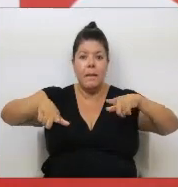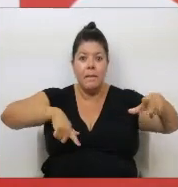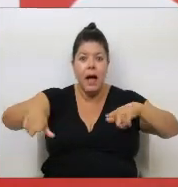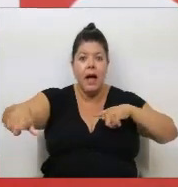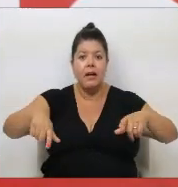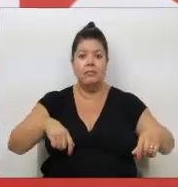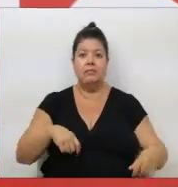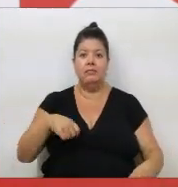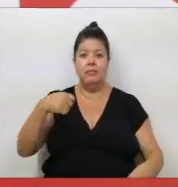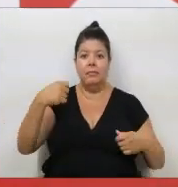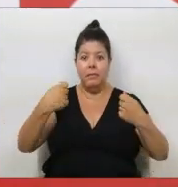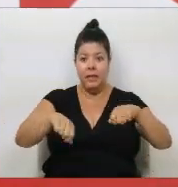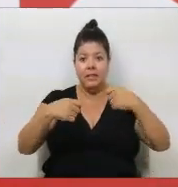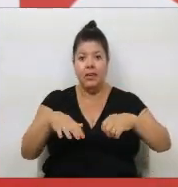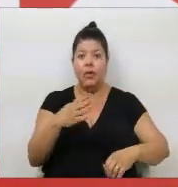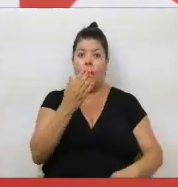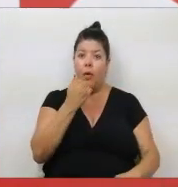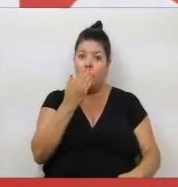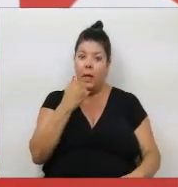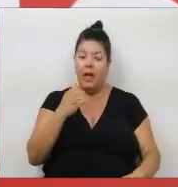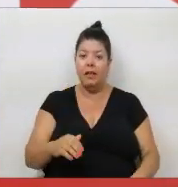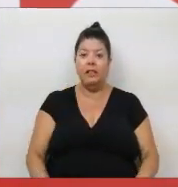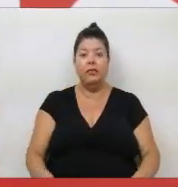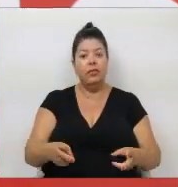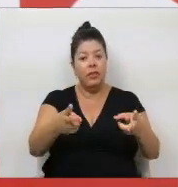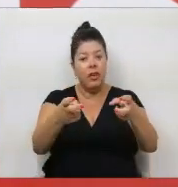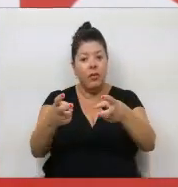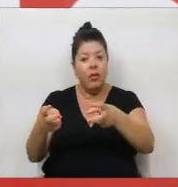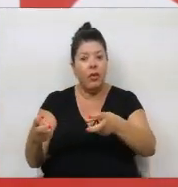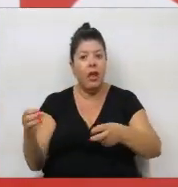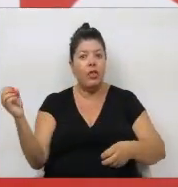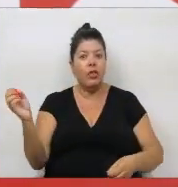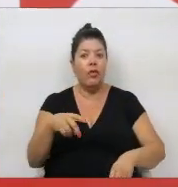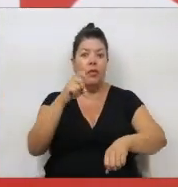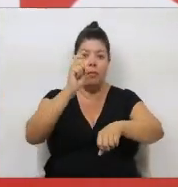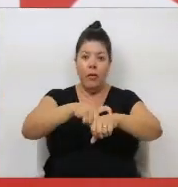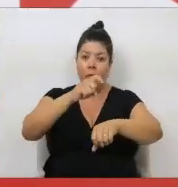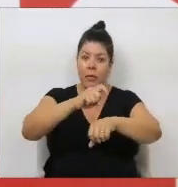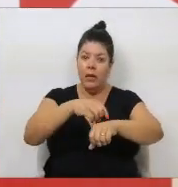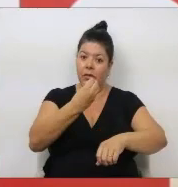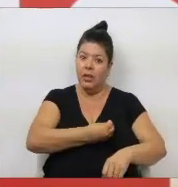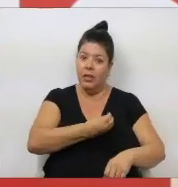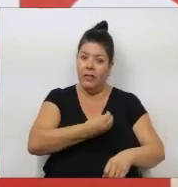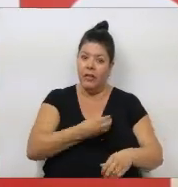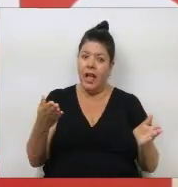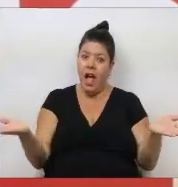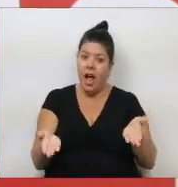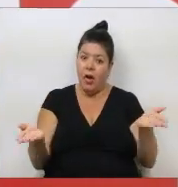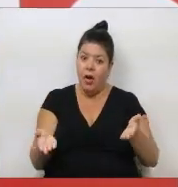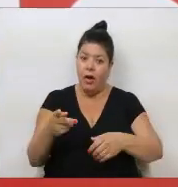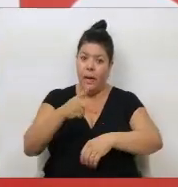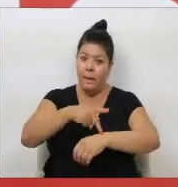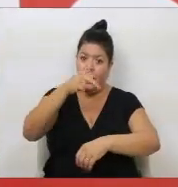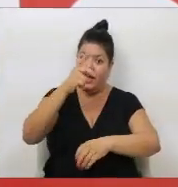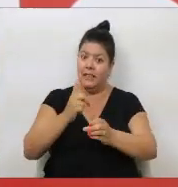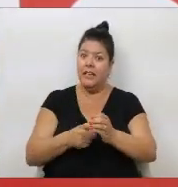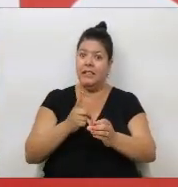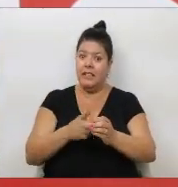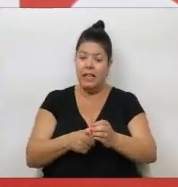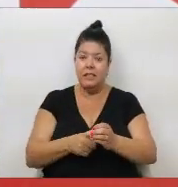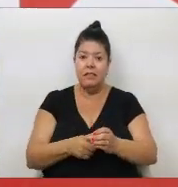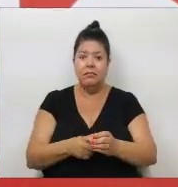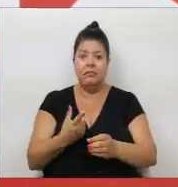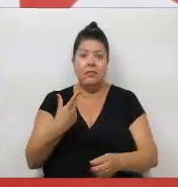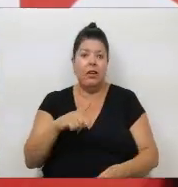comer. Então, nós temos que ter um olhar sobre esse novo momento que nós estamos vivendo no nosso país e na nossa cidade. Não dá